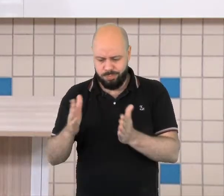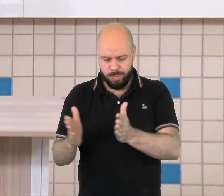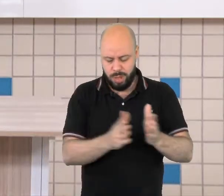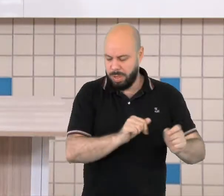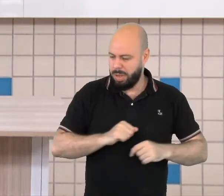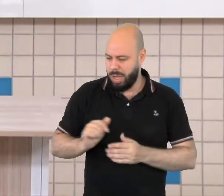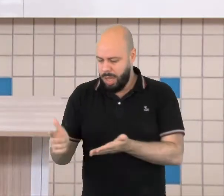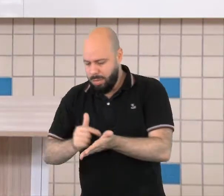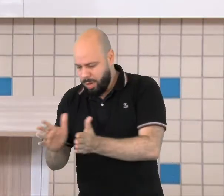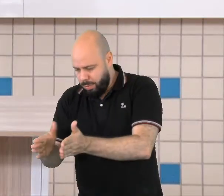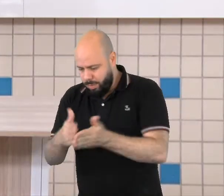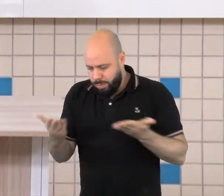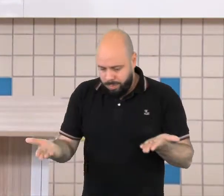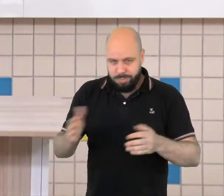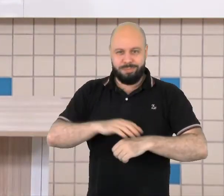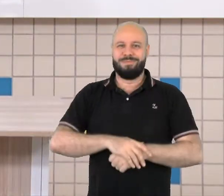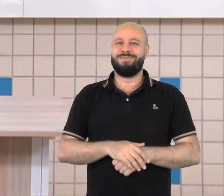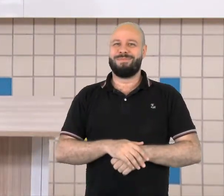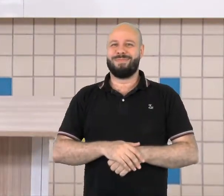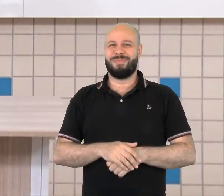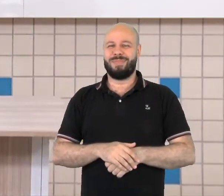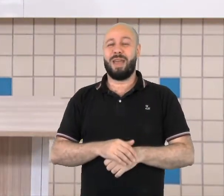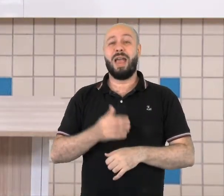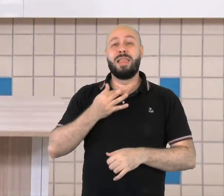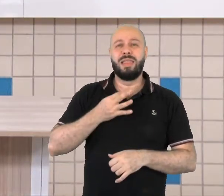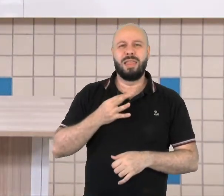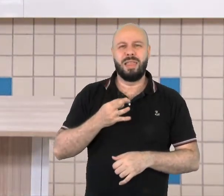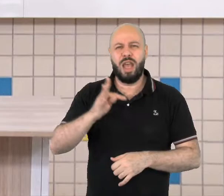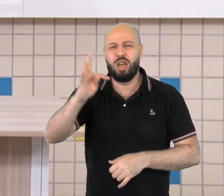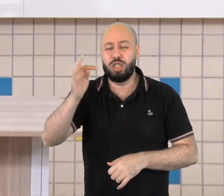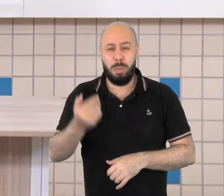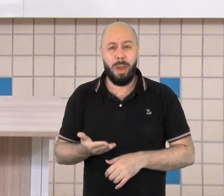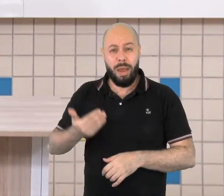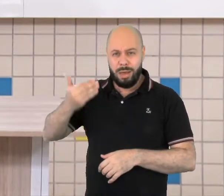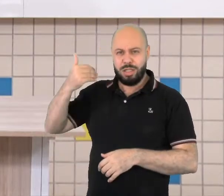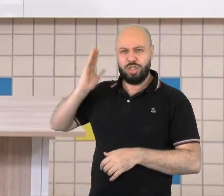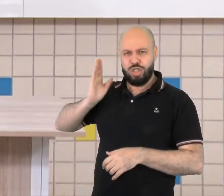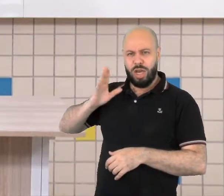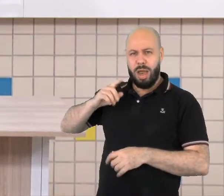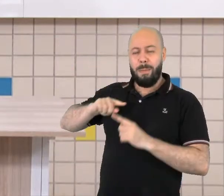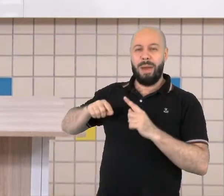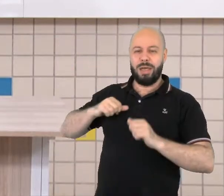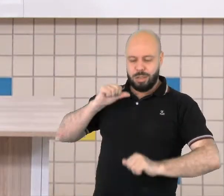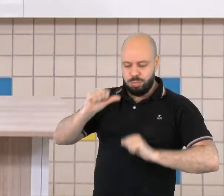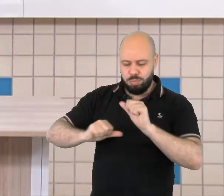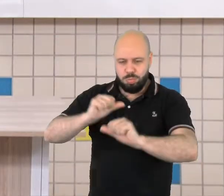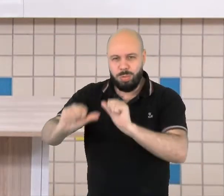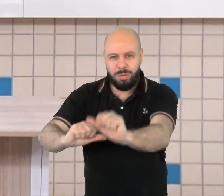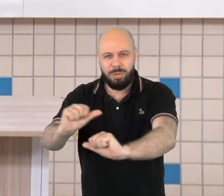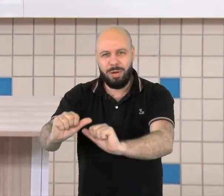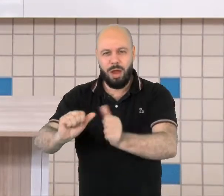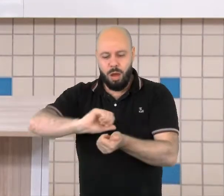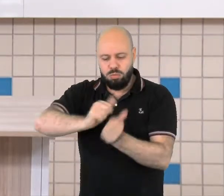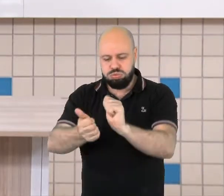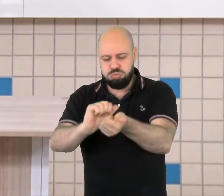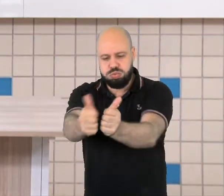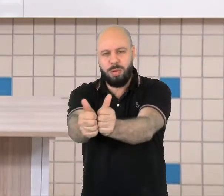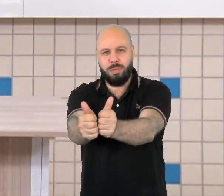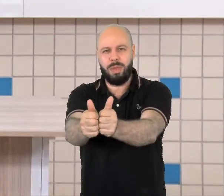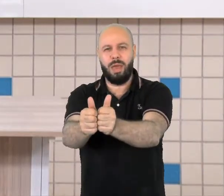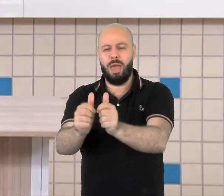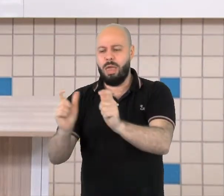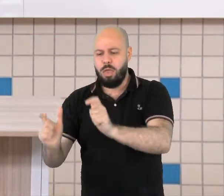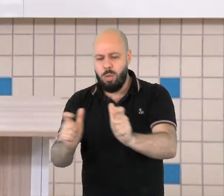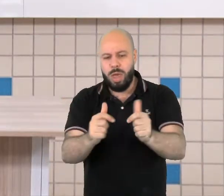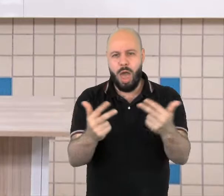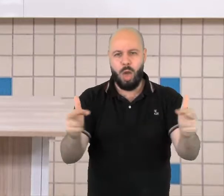ela é antiga, mas ela muda totalmente a roupagem e ela muda totalmente como ela atinge o espaço e atinge